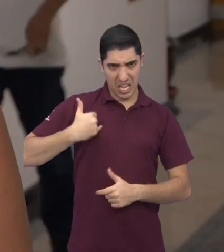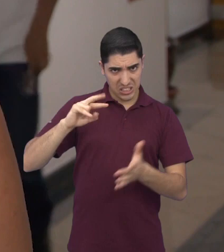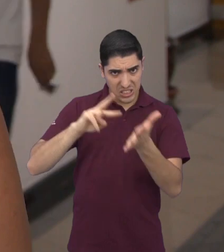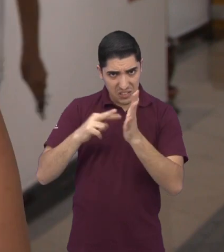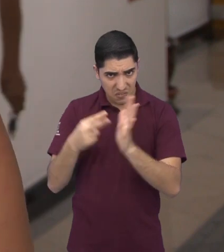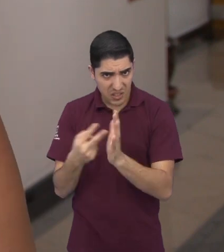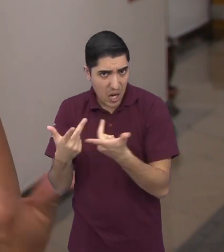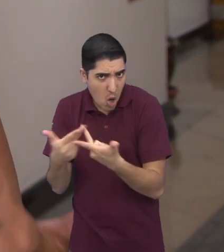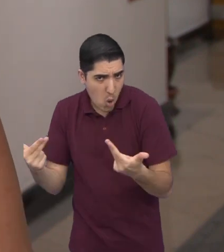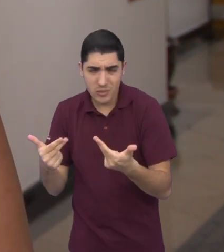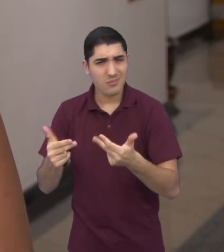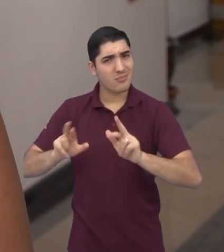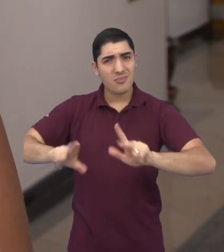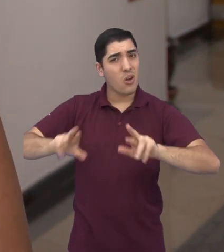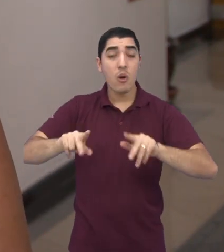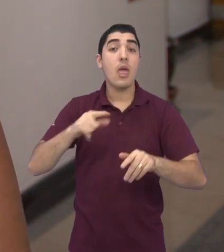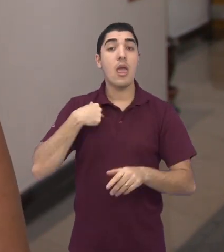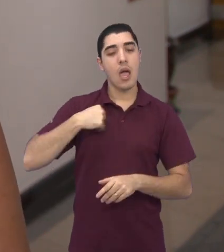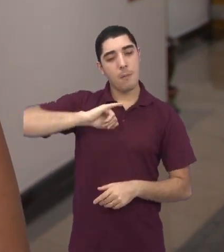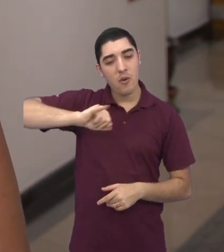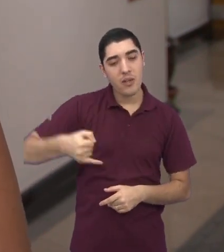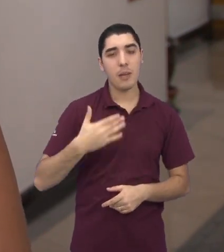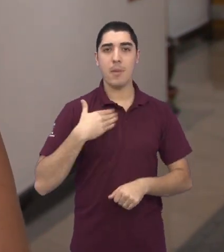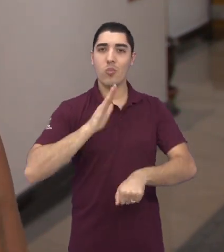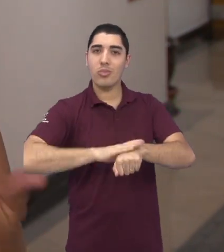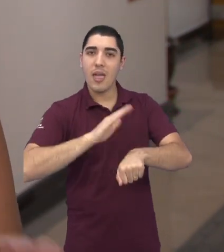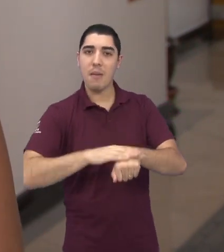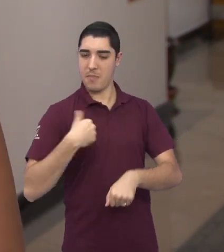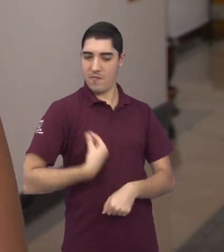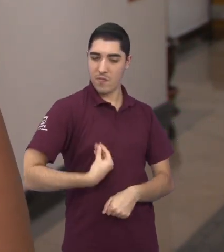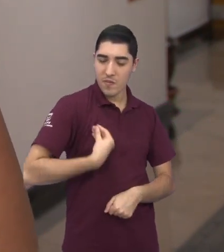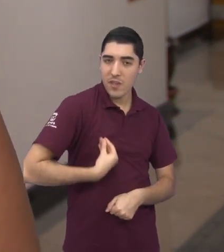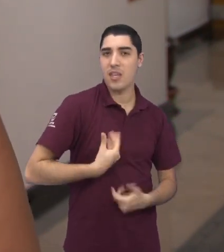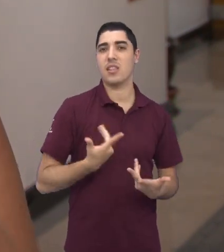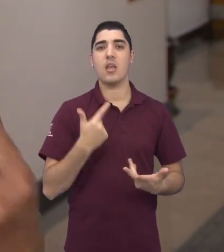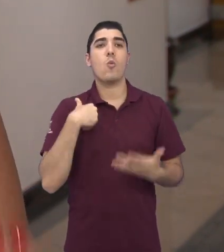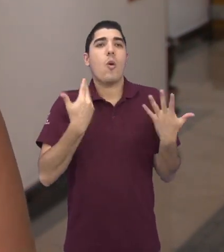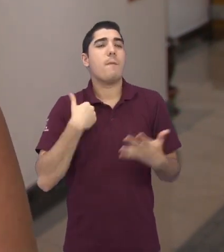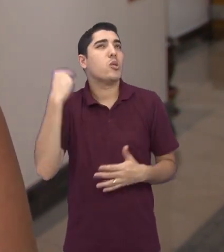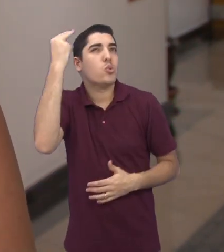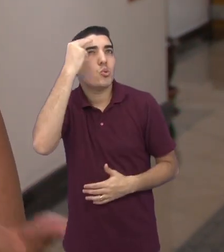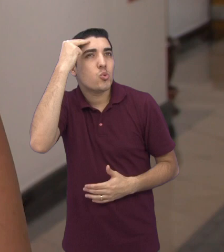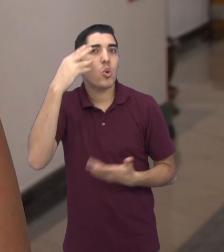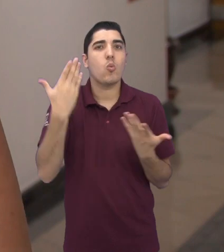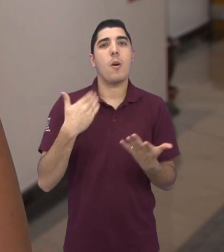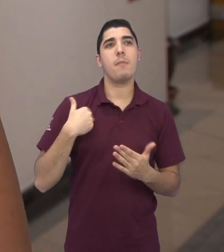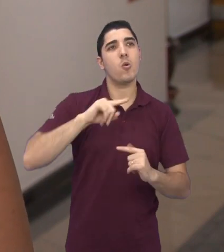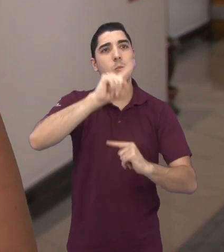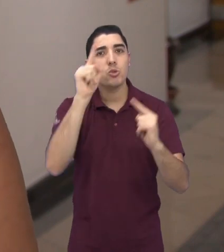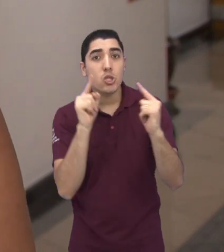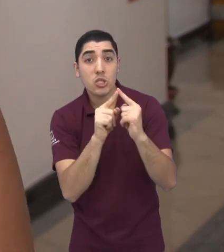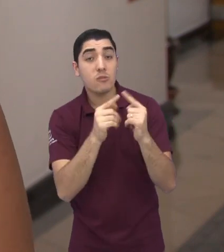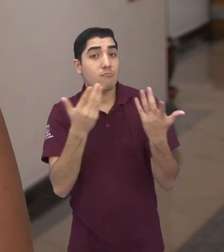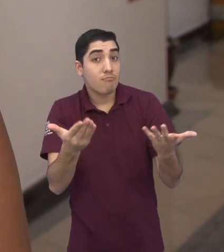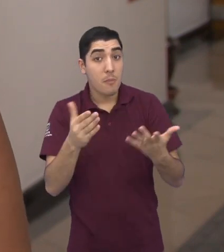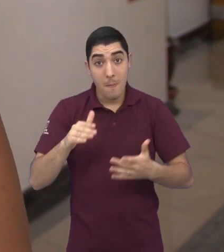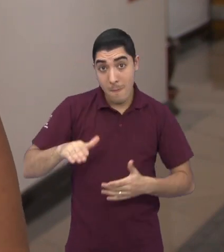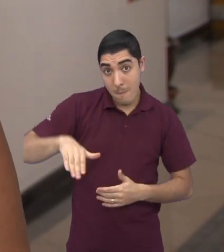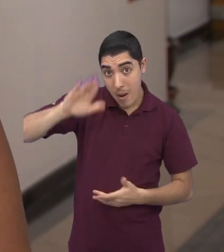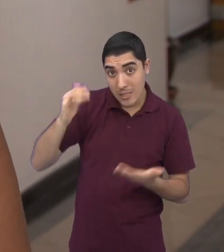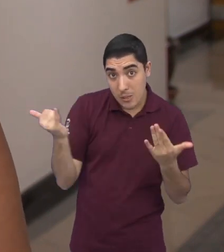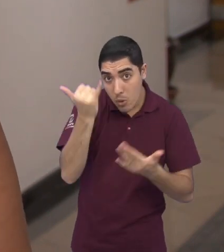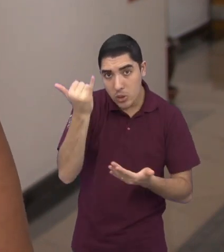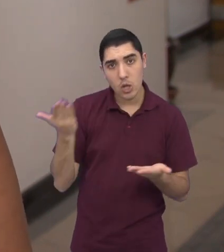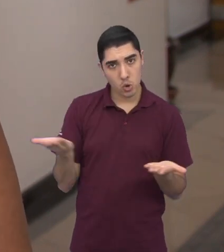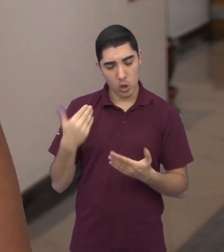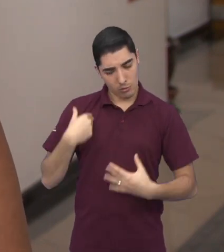dizer nada, e sim o que você faz com o seu tempo, o que você ainda pretende, quais são seus sonhos, seus objetivos. O mais importante para